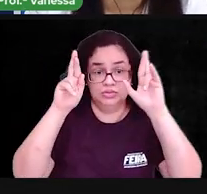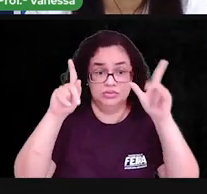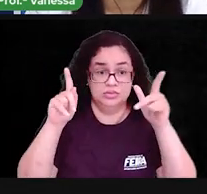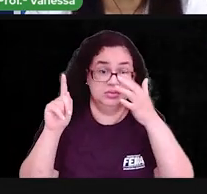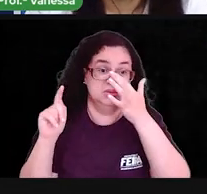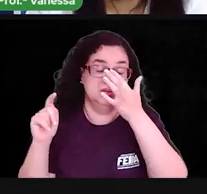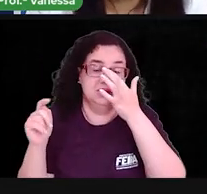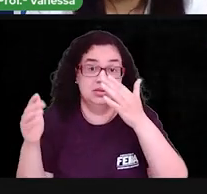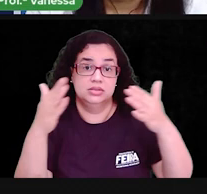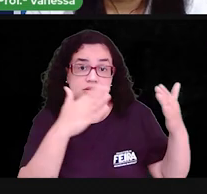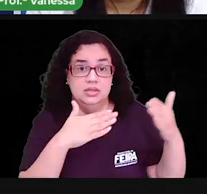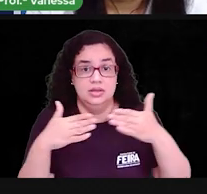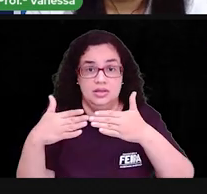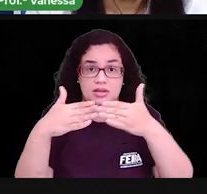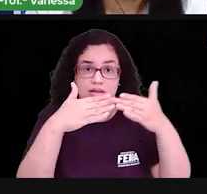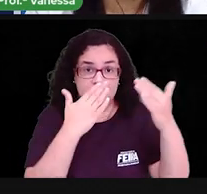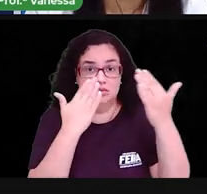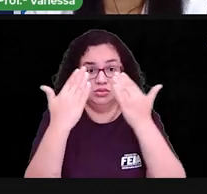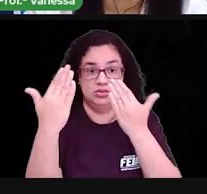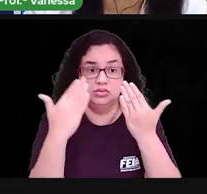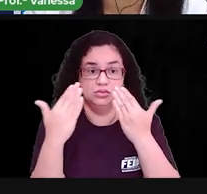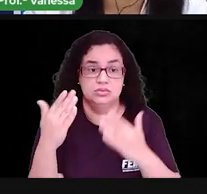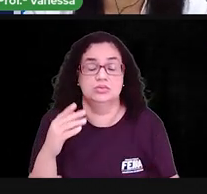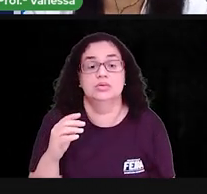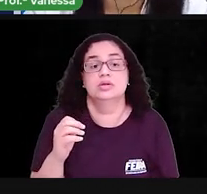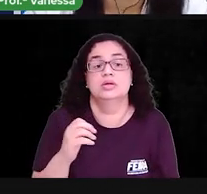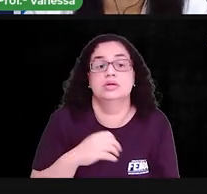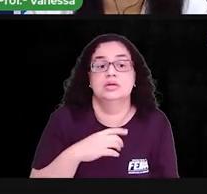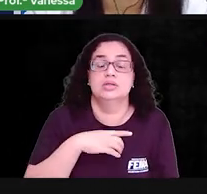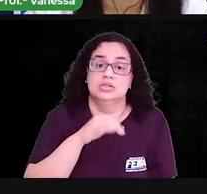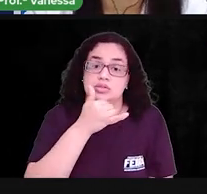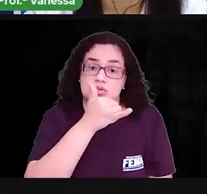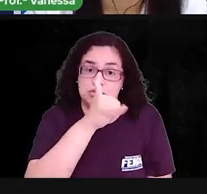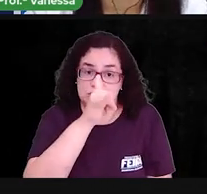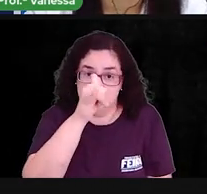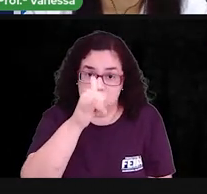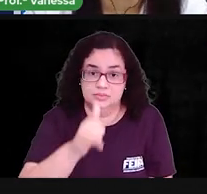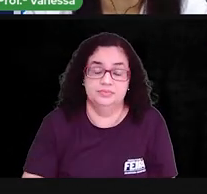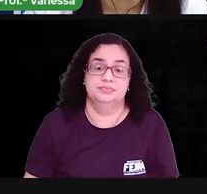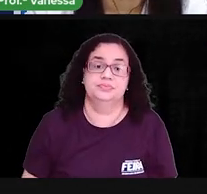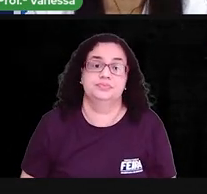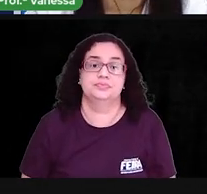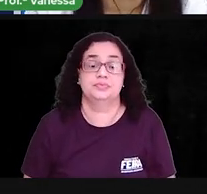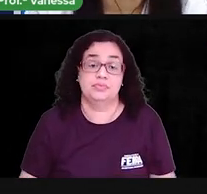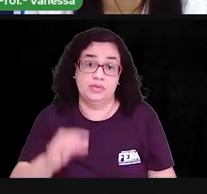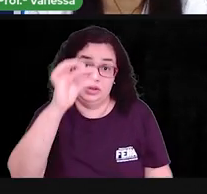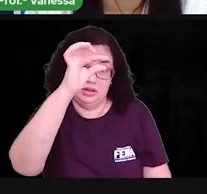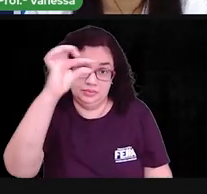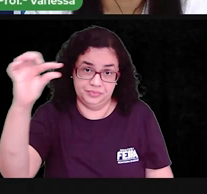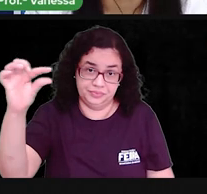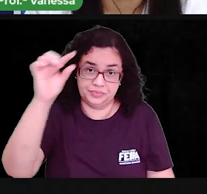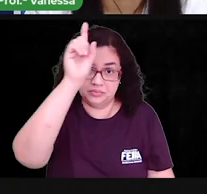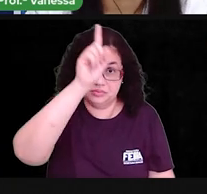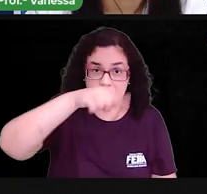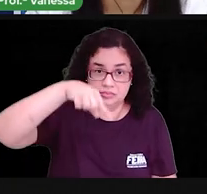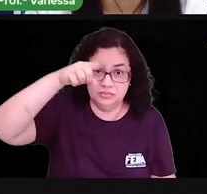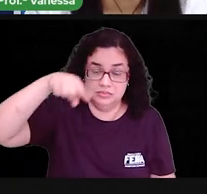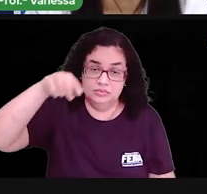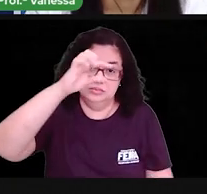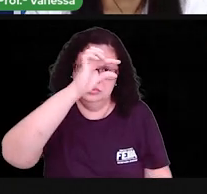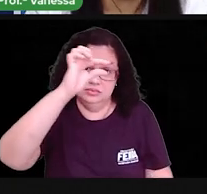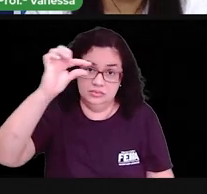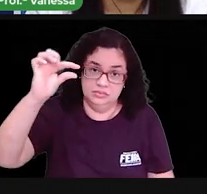e se relacionando o consumo de energia elétrica esse gráfico aí é um